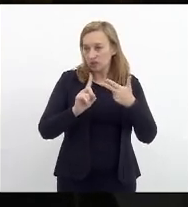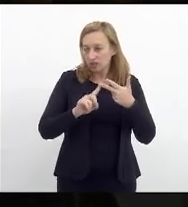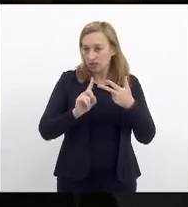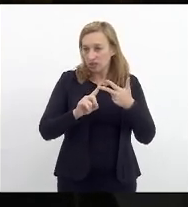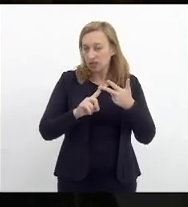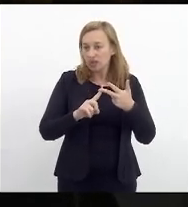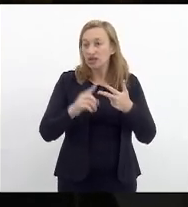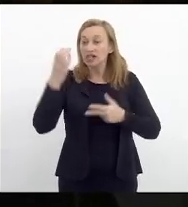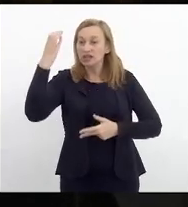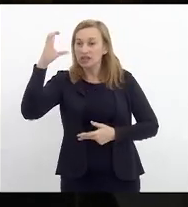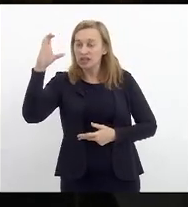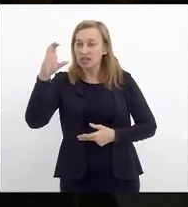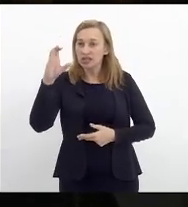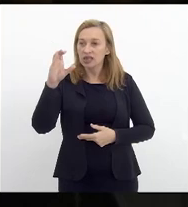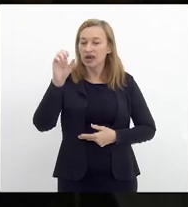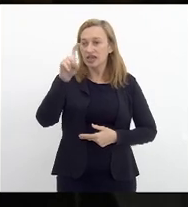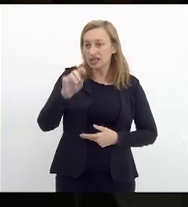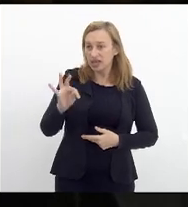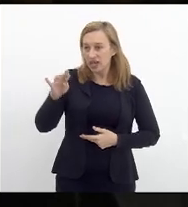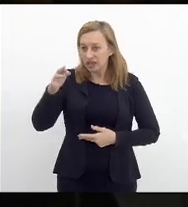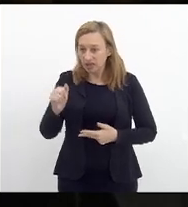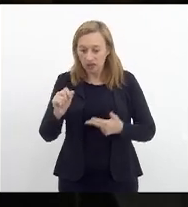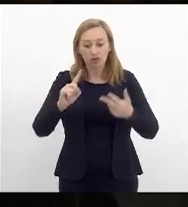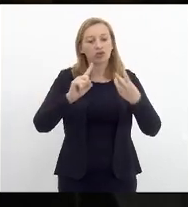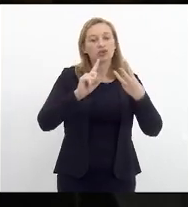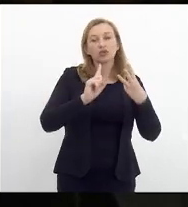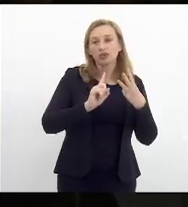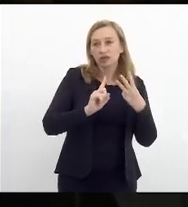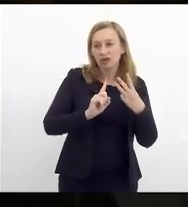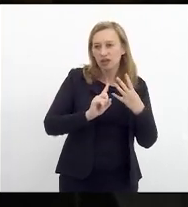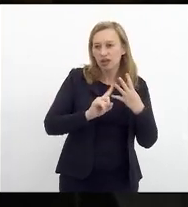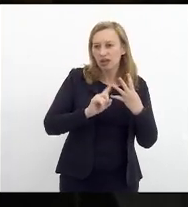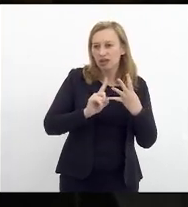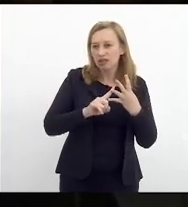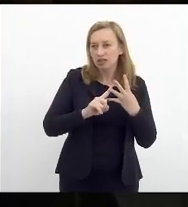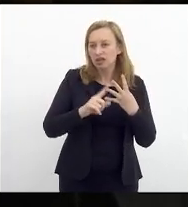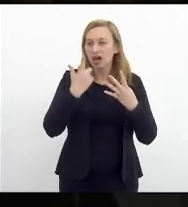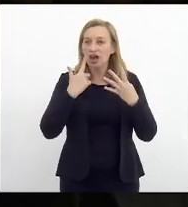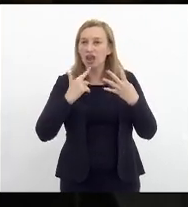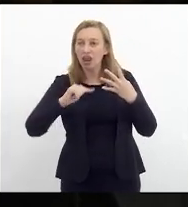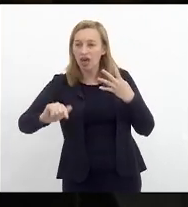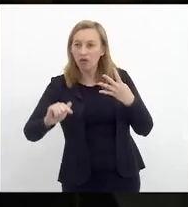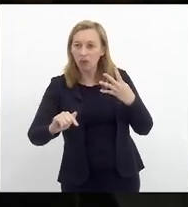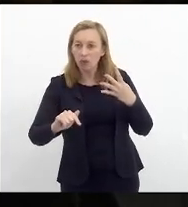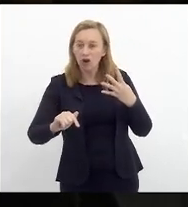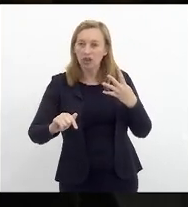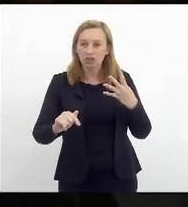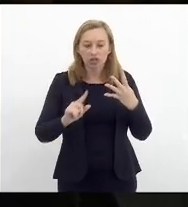ciências exatas e sua tecnologia, e outras voltados para as linguagens. E